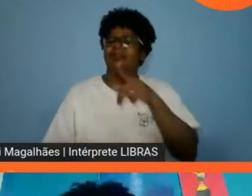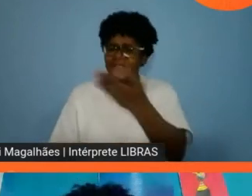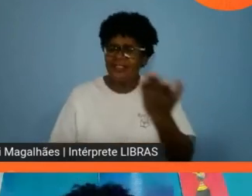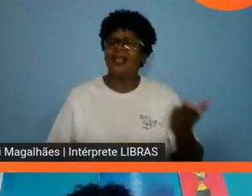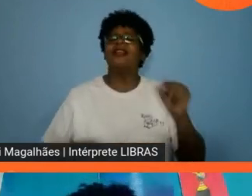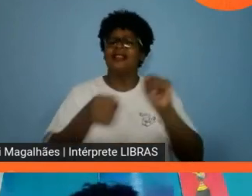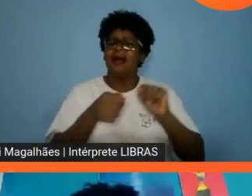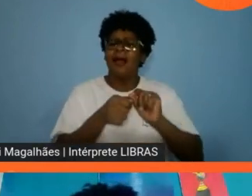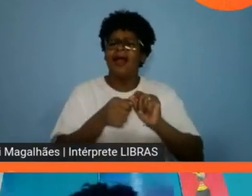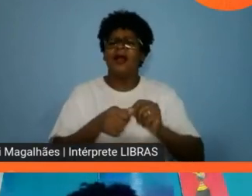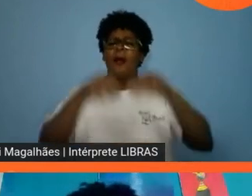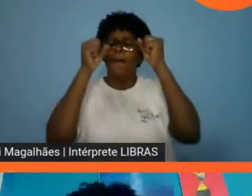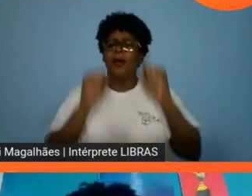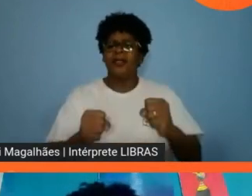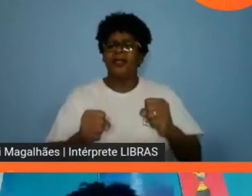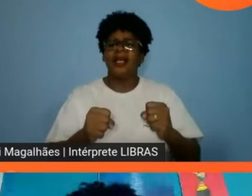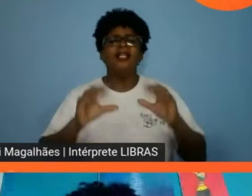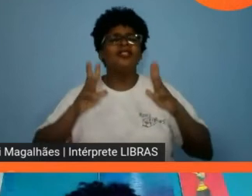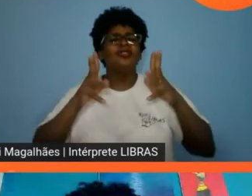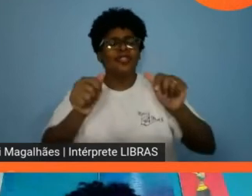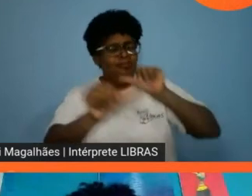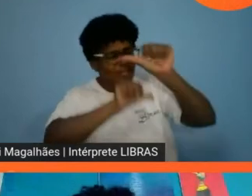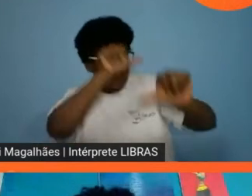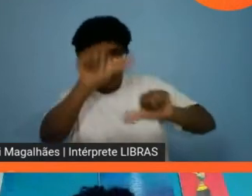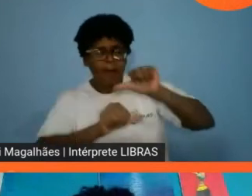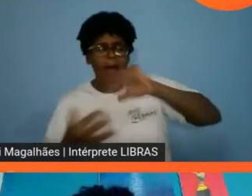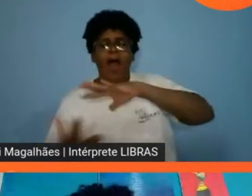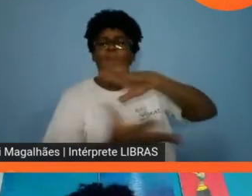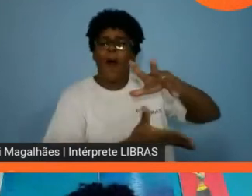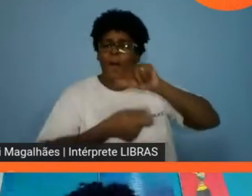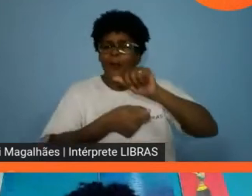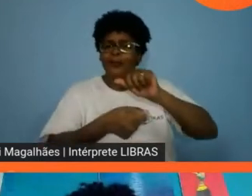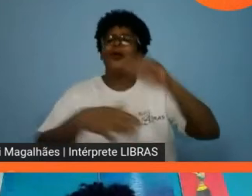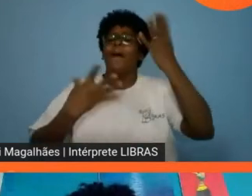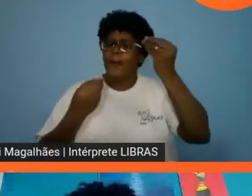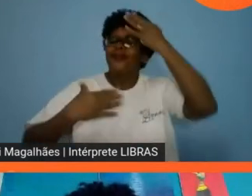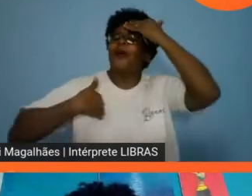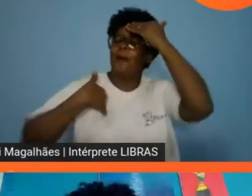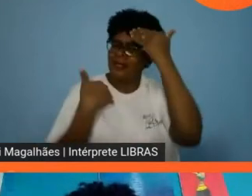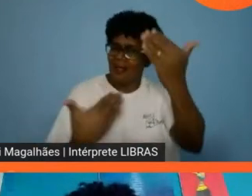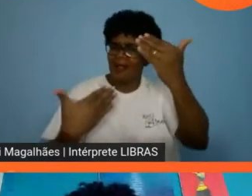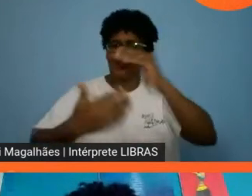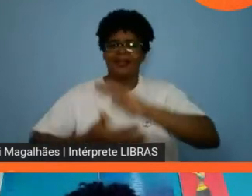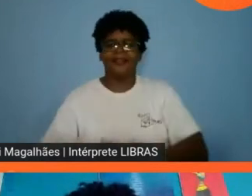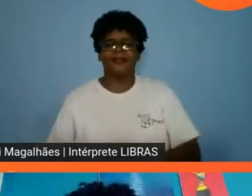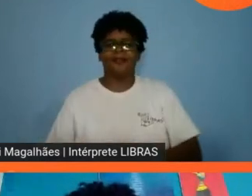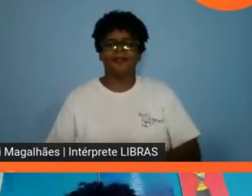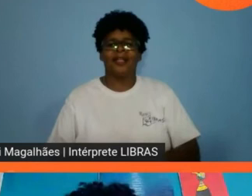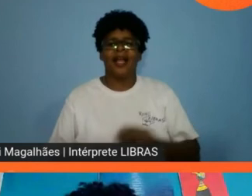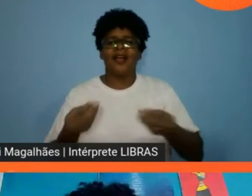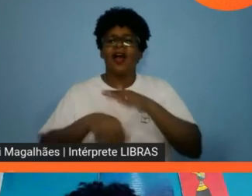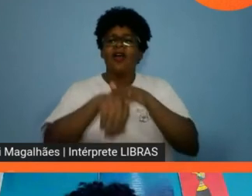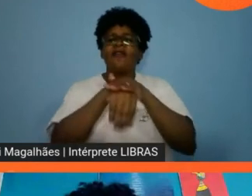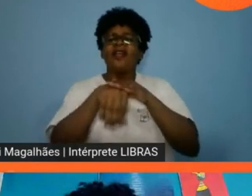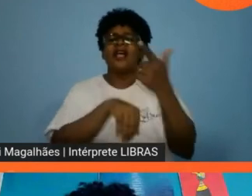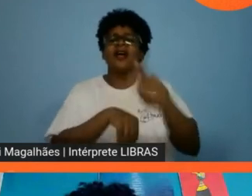exercendo o poder transformador da poesia. Muito obrigada. E agora a gente pode conversar um pouquinho